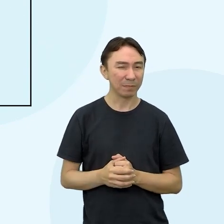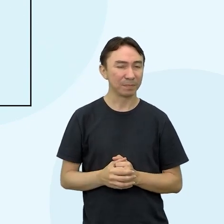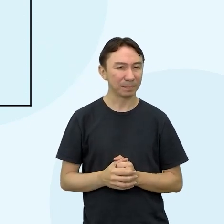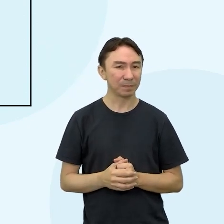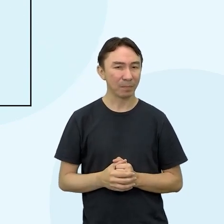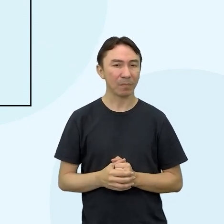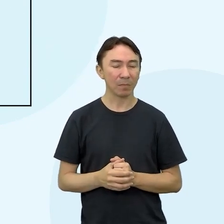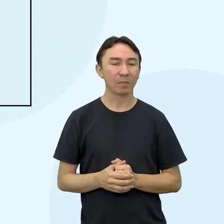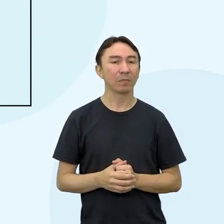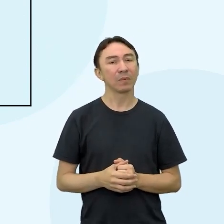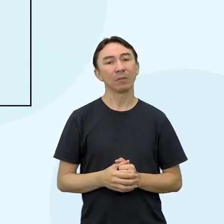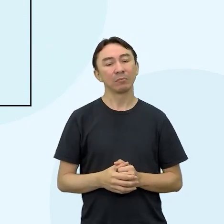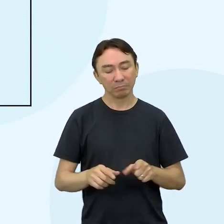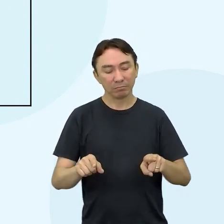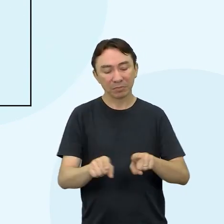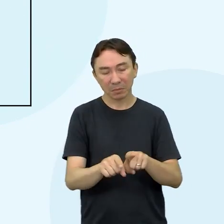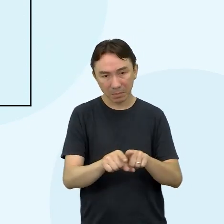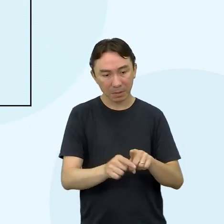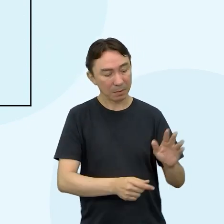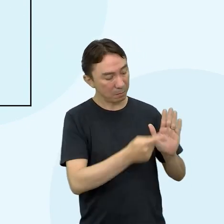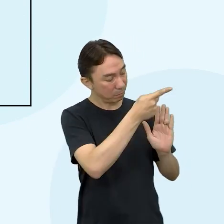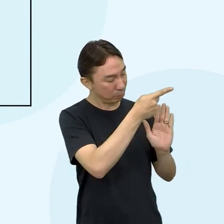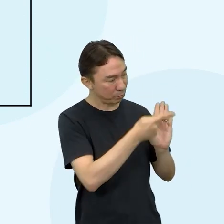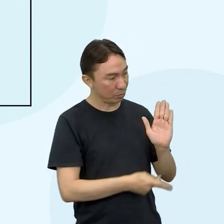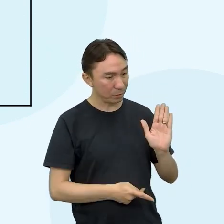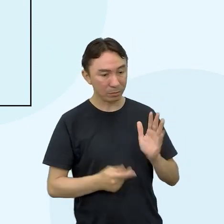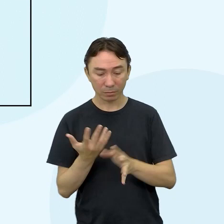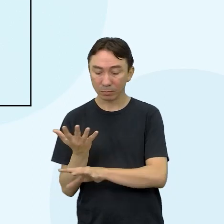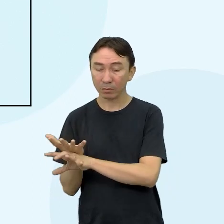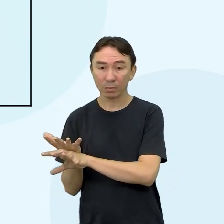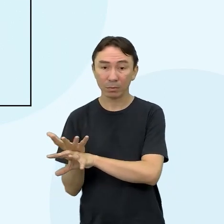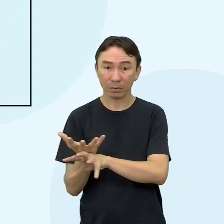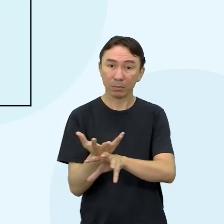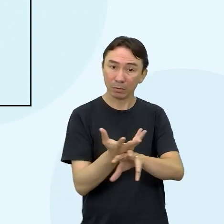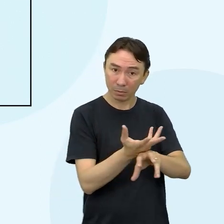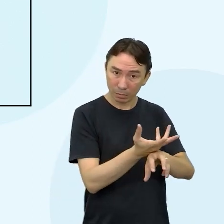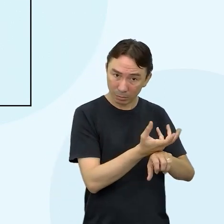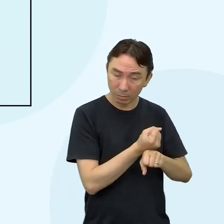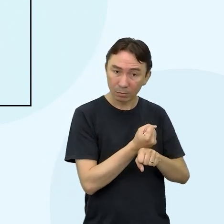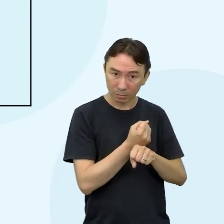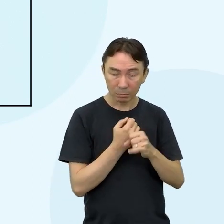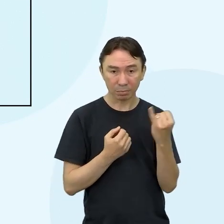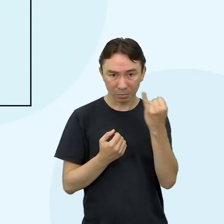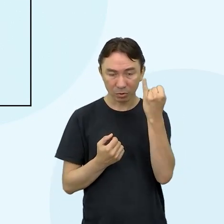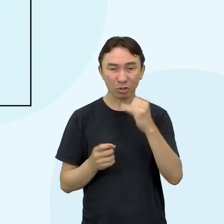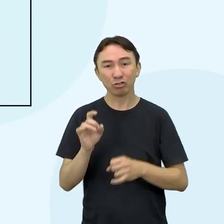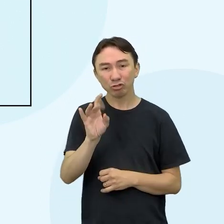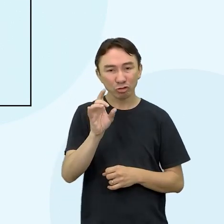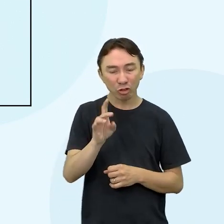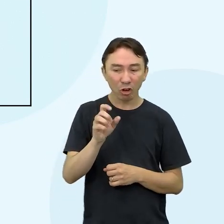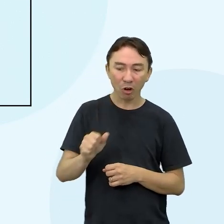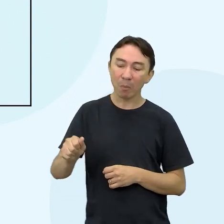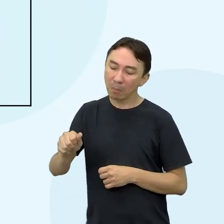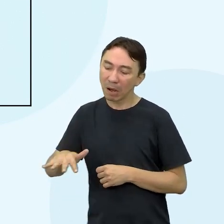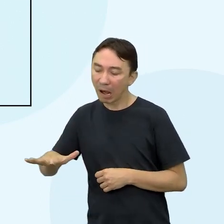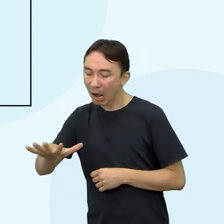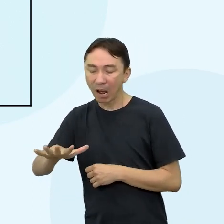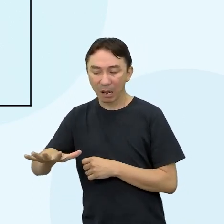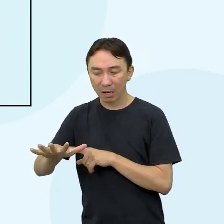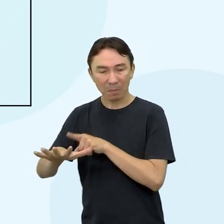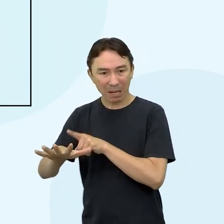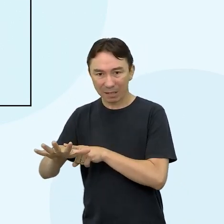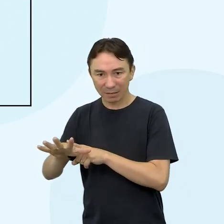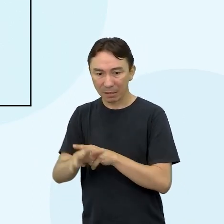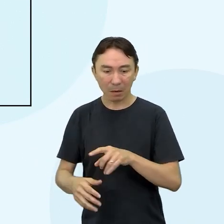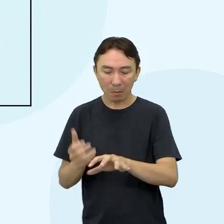projetos interdisciplinares, né, uma vez que a gente está trabalhando com a área, né, e não com os componentes curriculares em separado. E instigue,